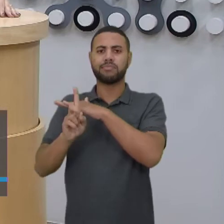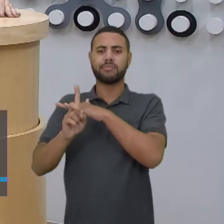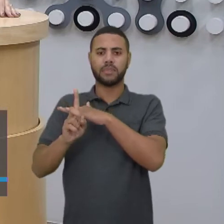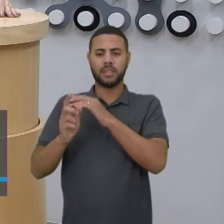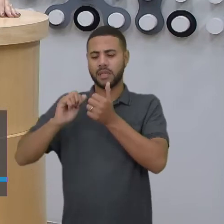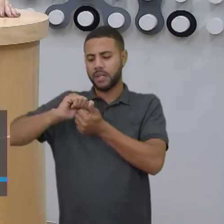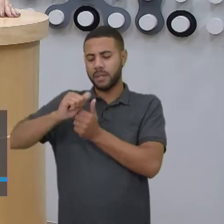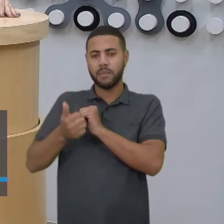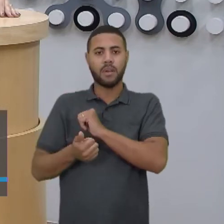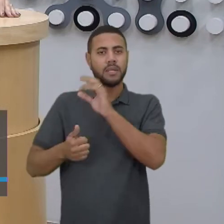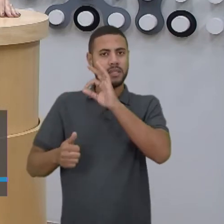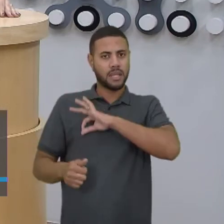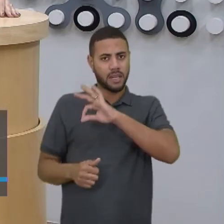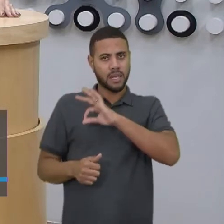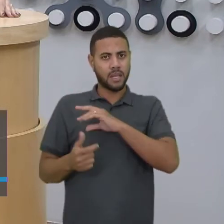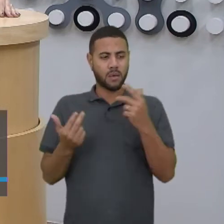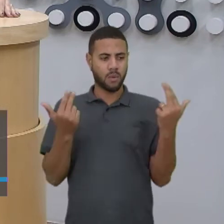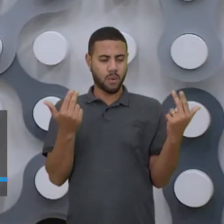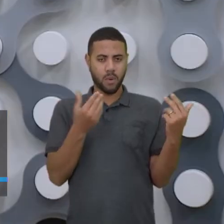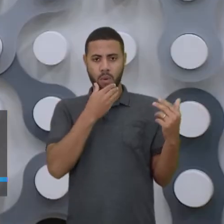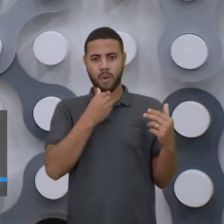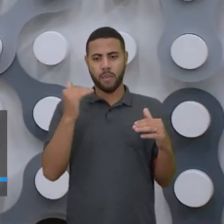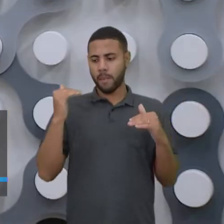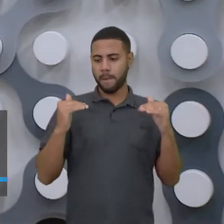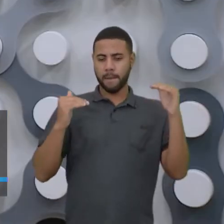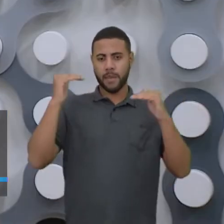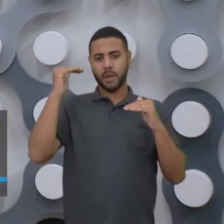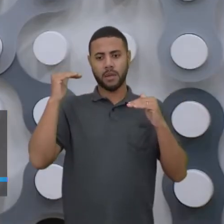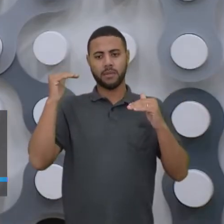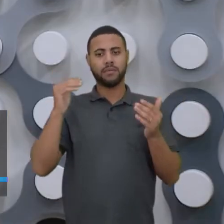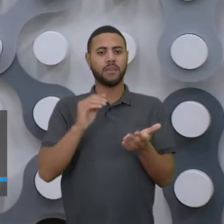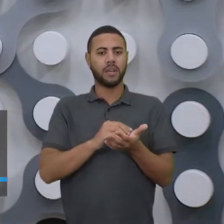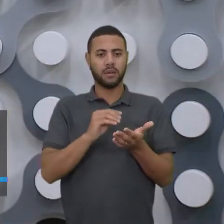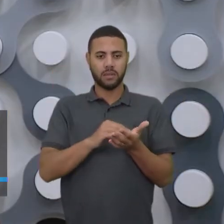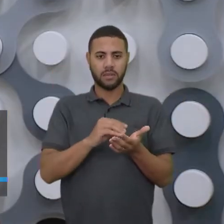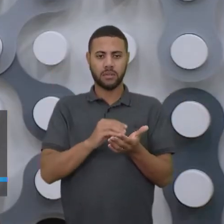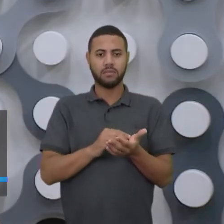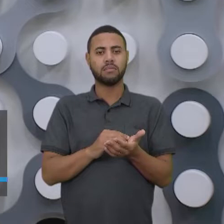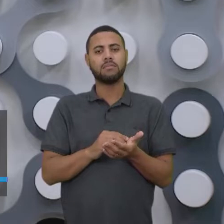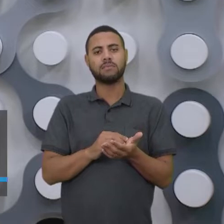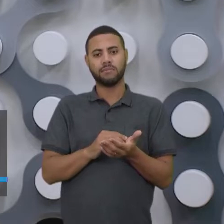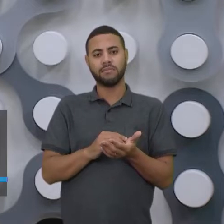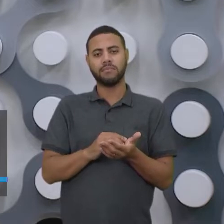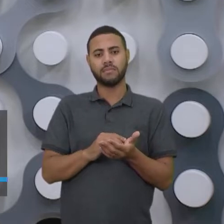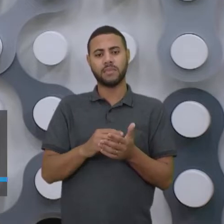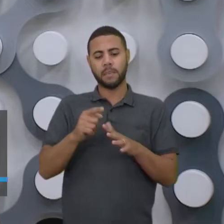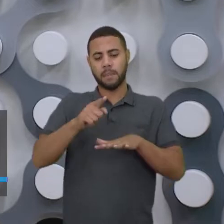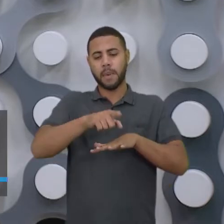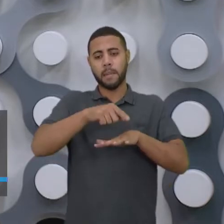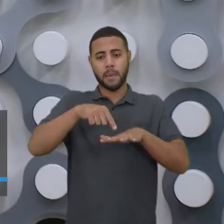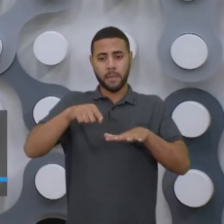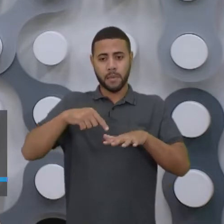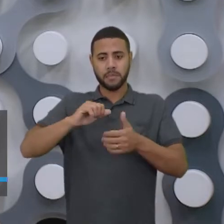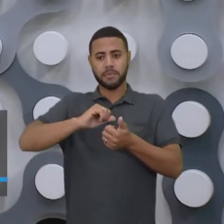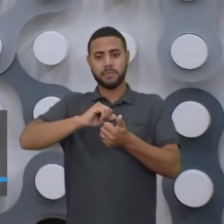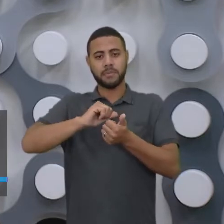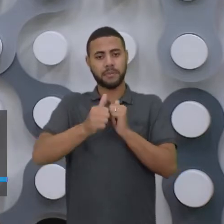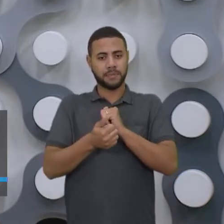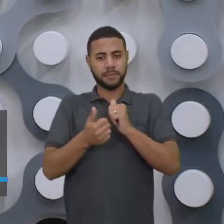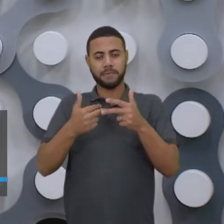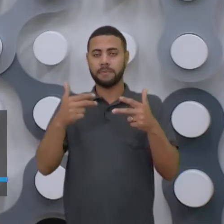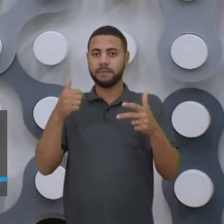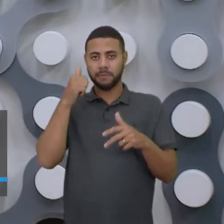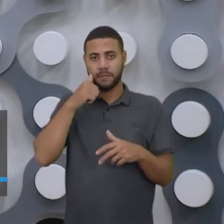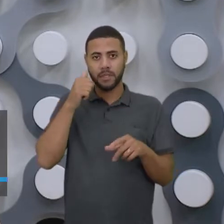com um salário igual ou maior que a dos homens em relação às modalidades esportivas, a mulher à frente